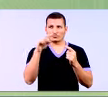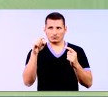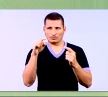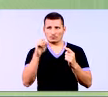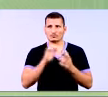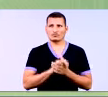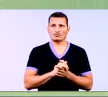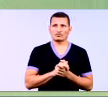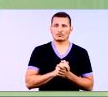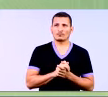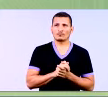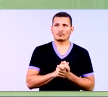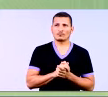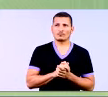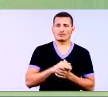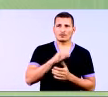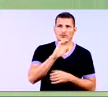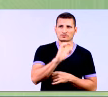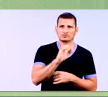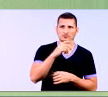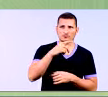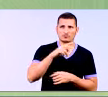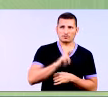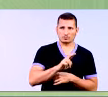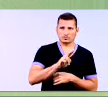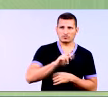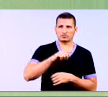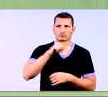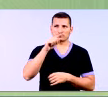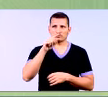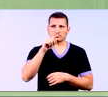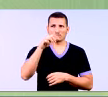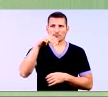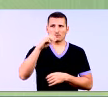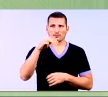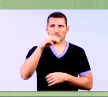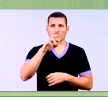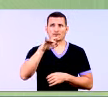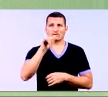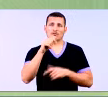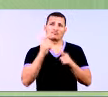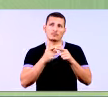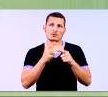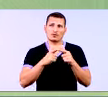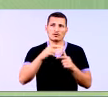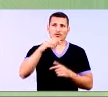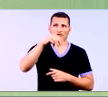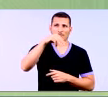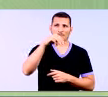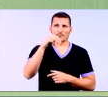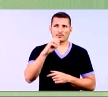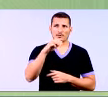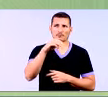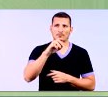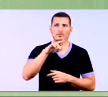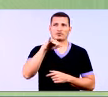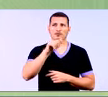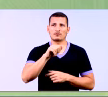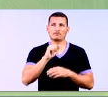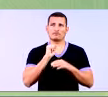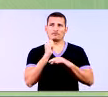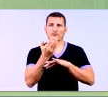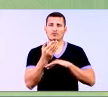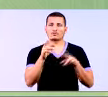e o processador. Por quê? Porque a memória está fora do processador. A tecnologia evoluiu muito aqui dentro. Quando eu saio